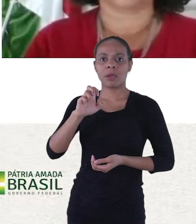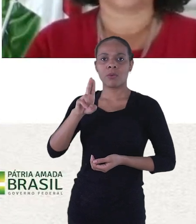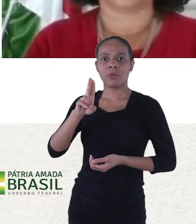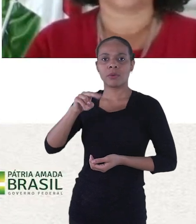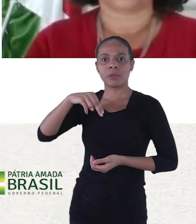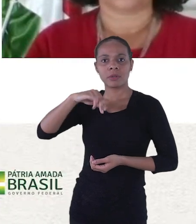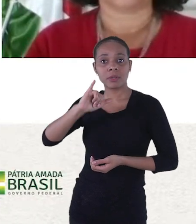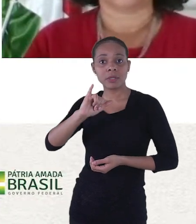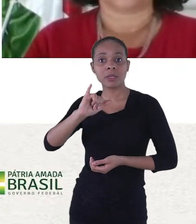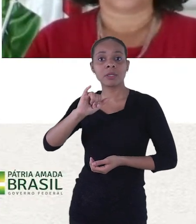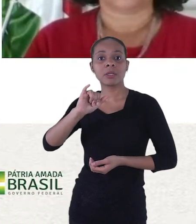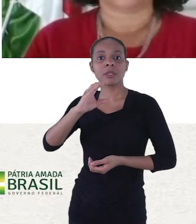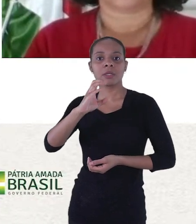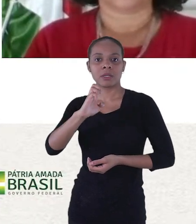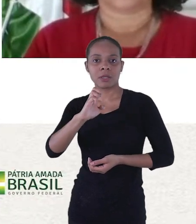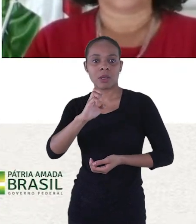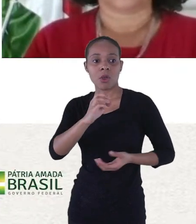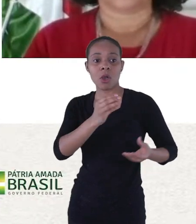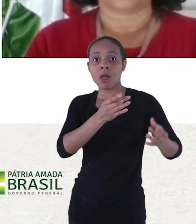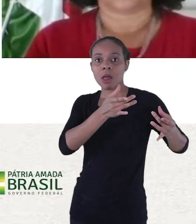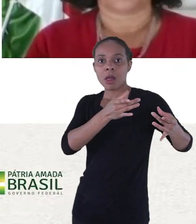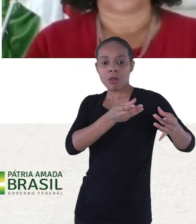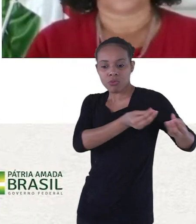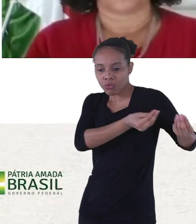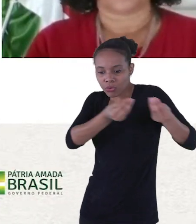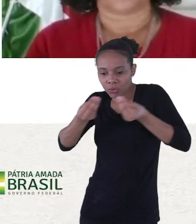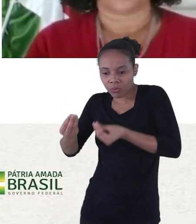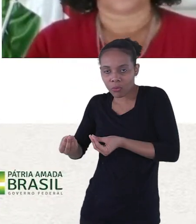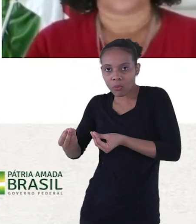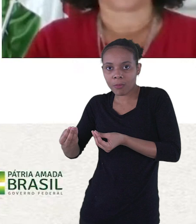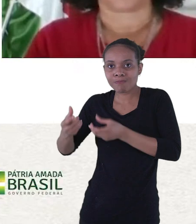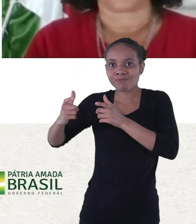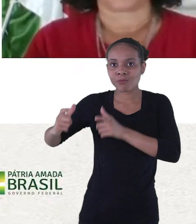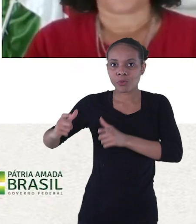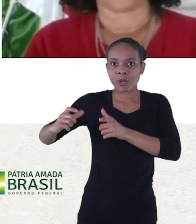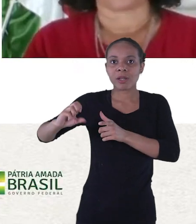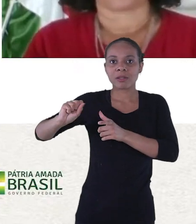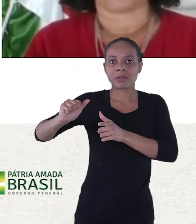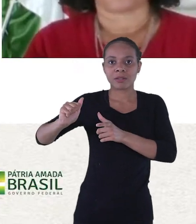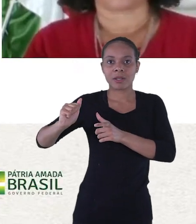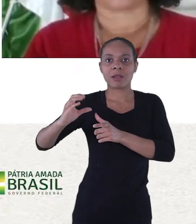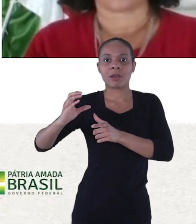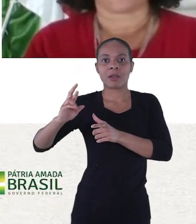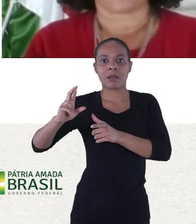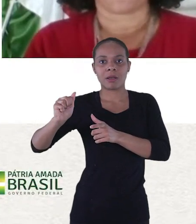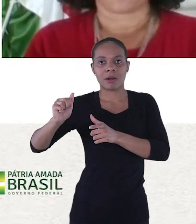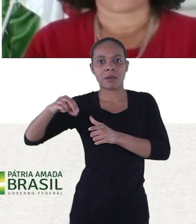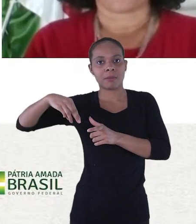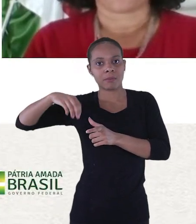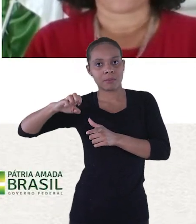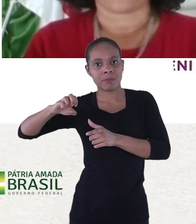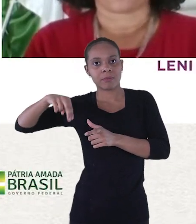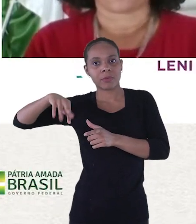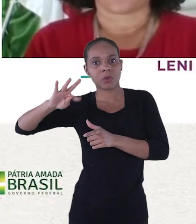boa parte do acervo da Carolina. Então, basicamente, todos os romances estão lá em Sacramento, imagens